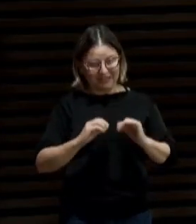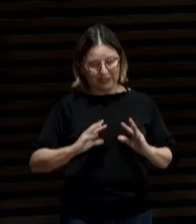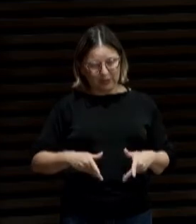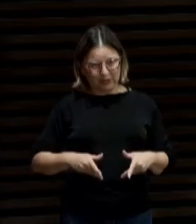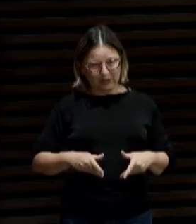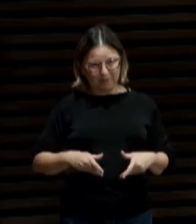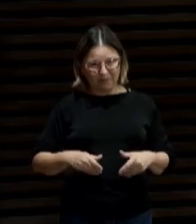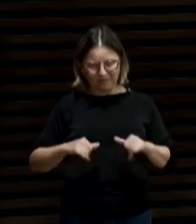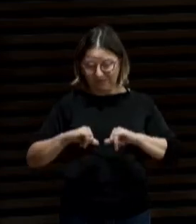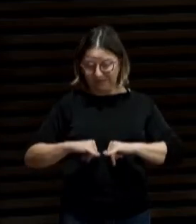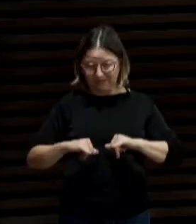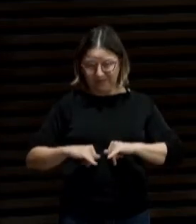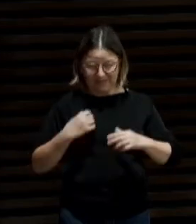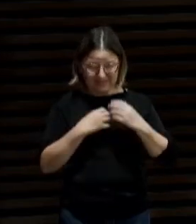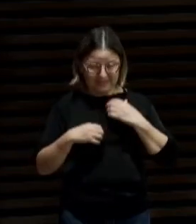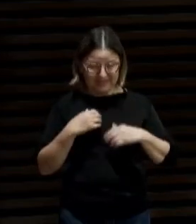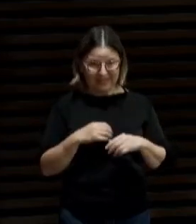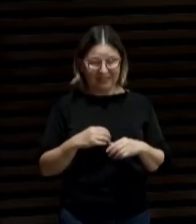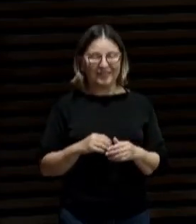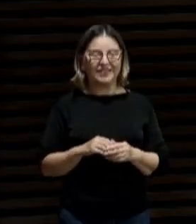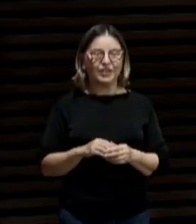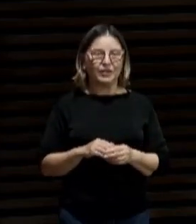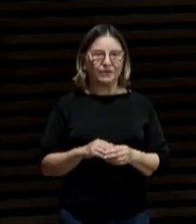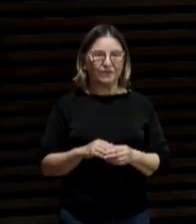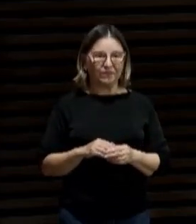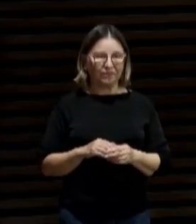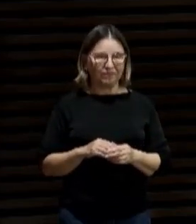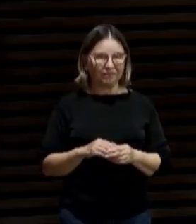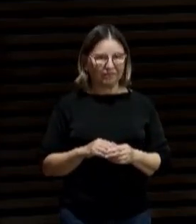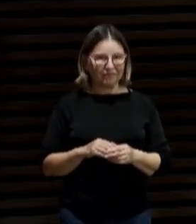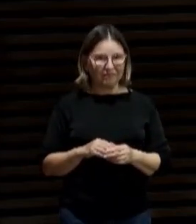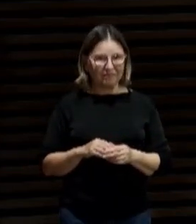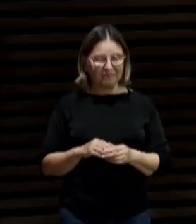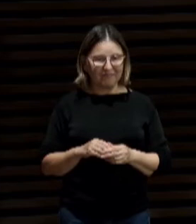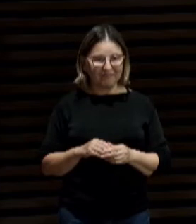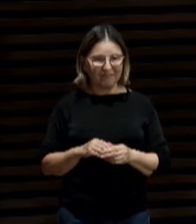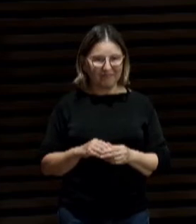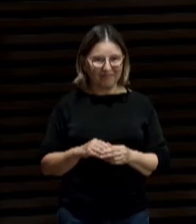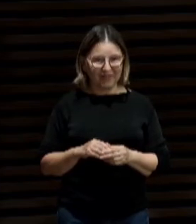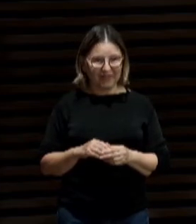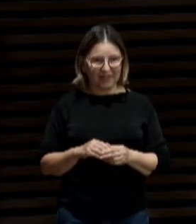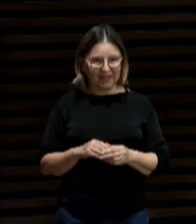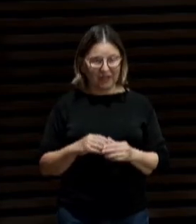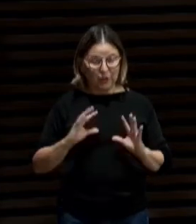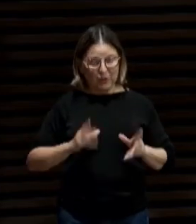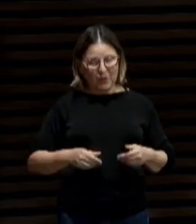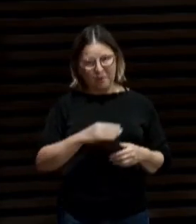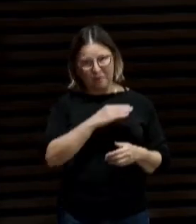não por querermos ser despidos, mas revestidos, para que o mortal seja absorvido pela vida.